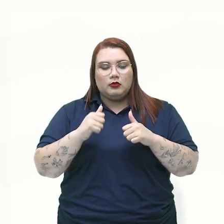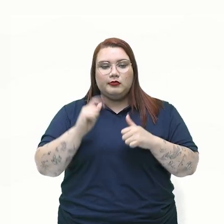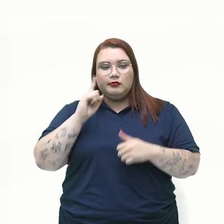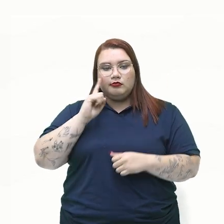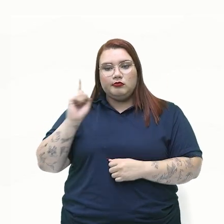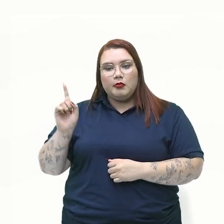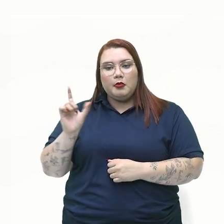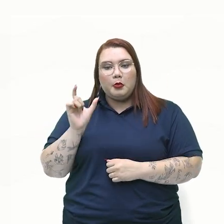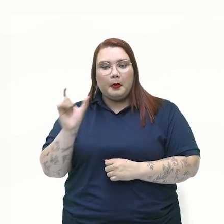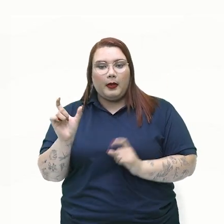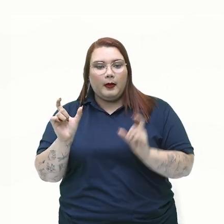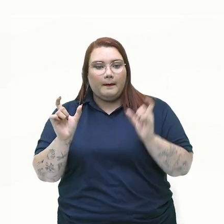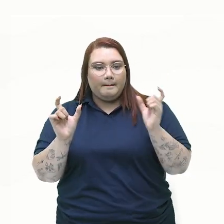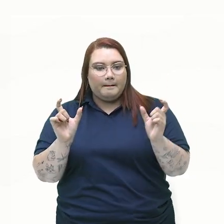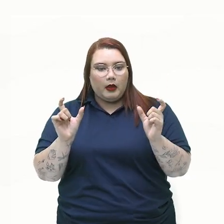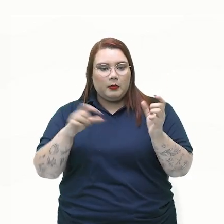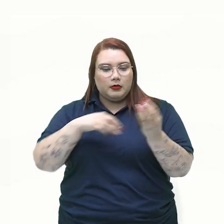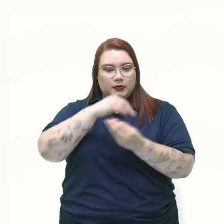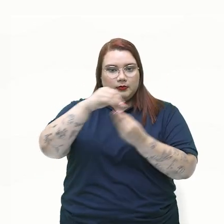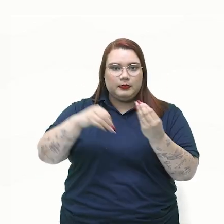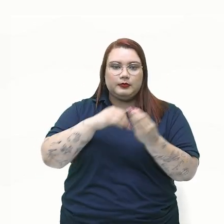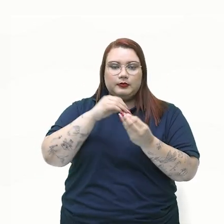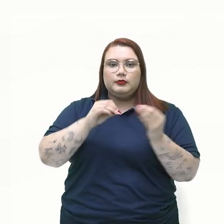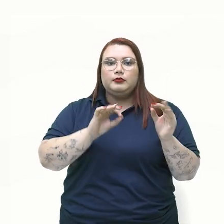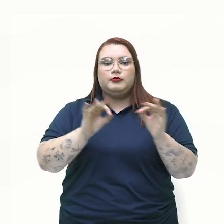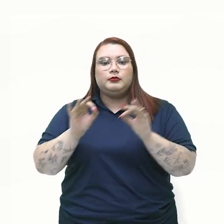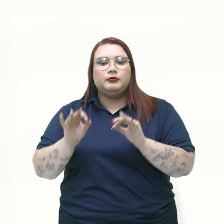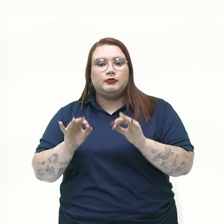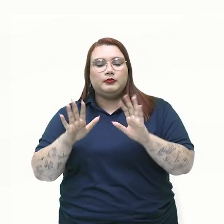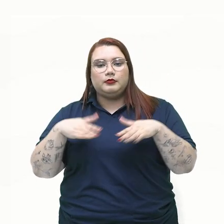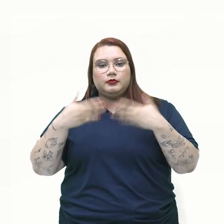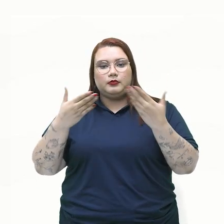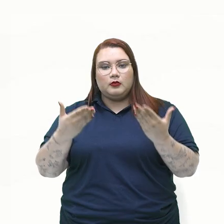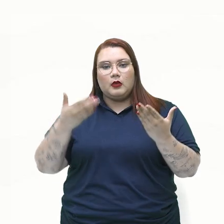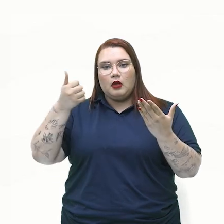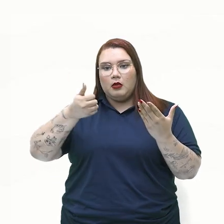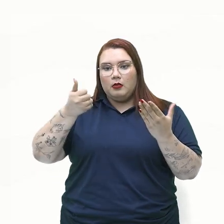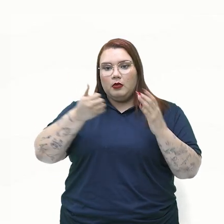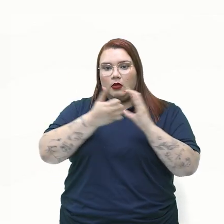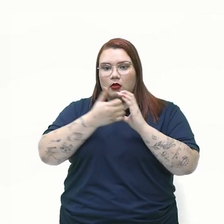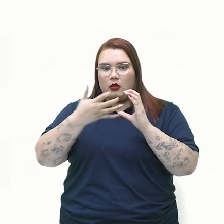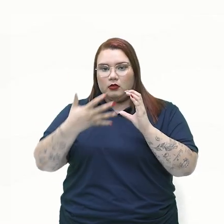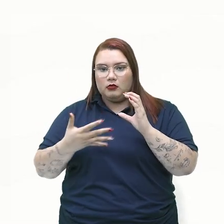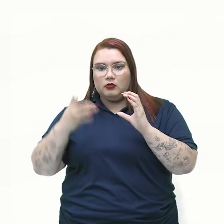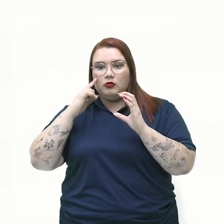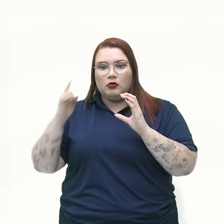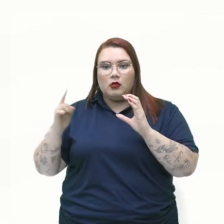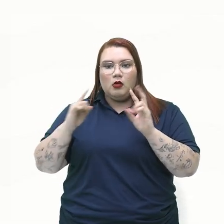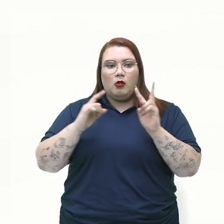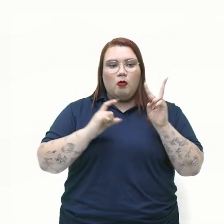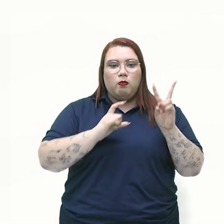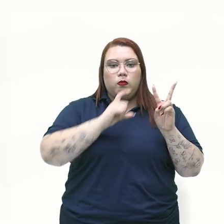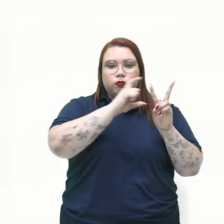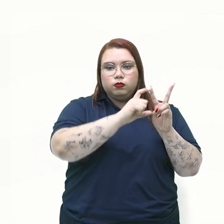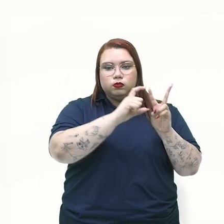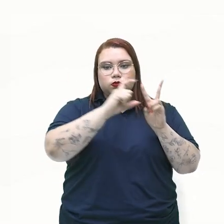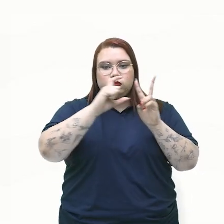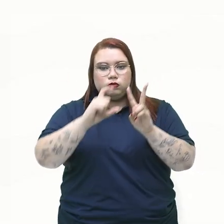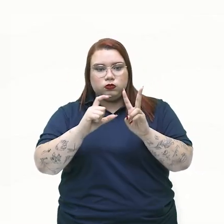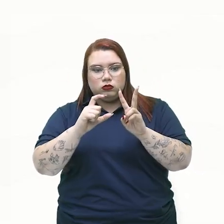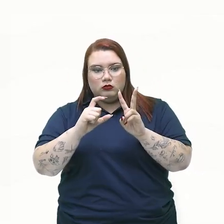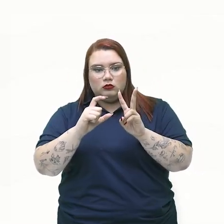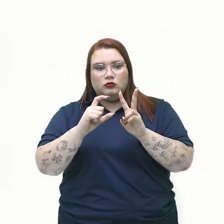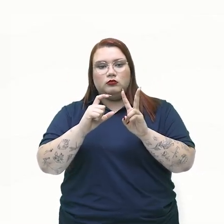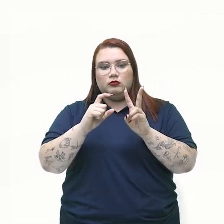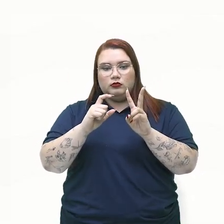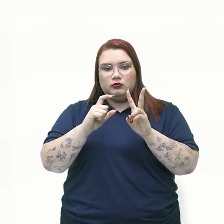analisar o cruzamento aqui, ó, dos dominantes com os recessivos, certo? Então, a primeira característica que eu observo é aqui, ó, Vzão, Vzão.